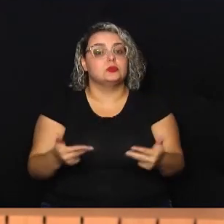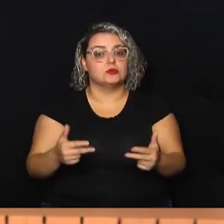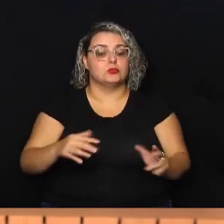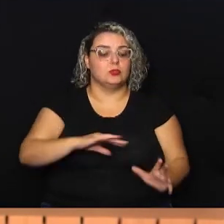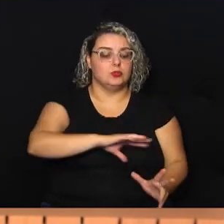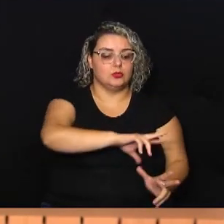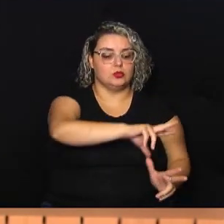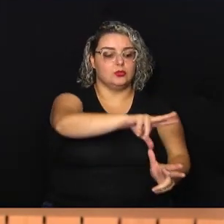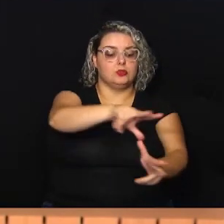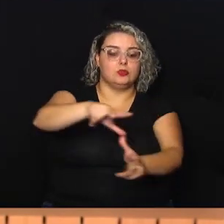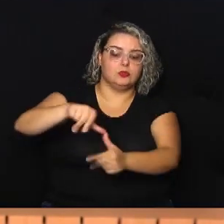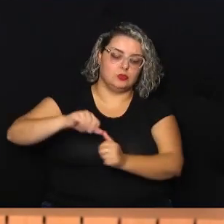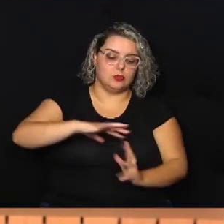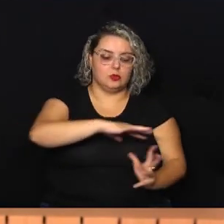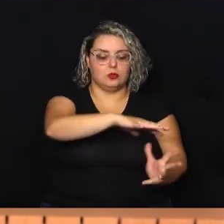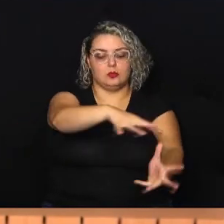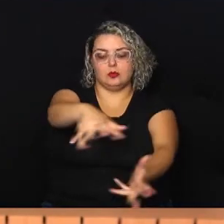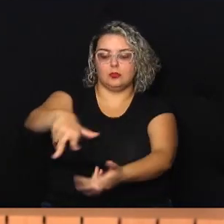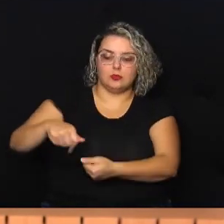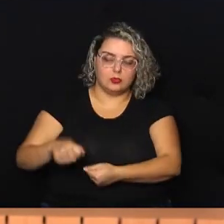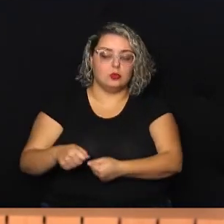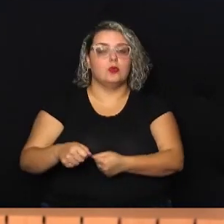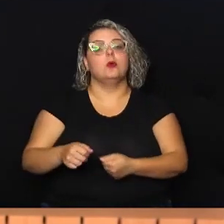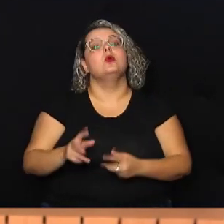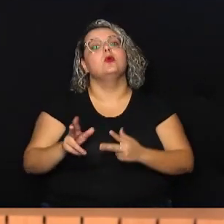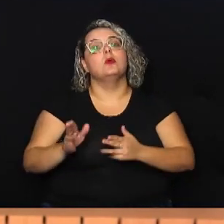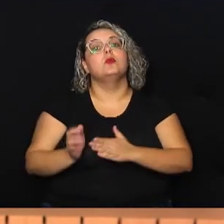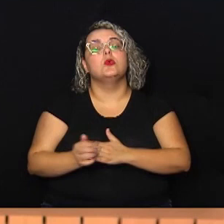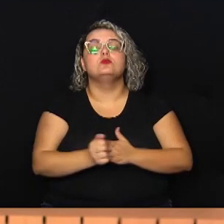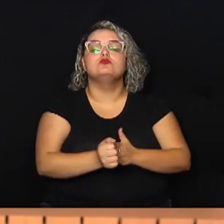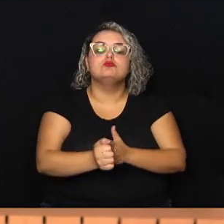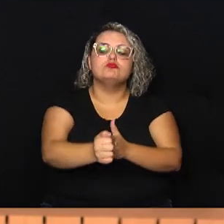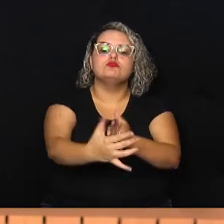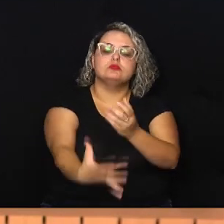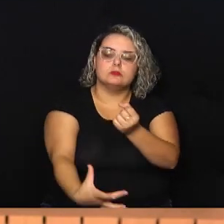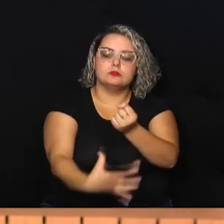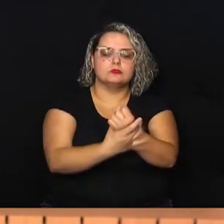universo, como um guia seguro para que qualquer pessoa,